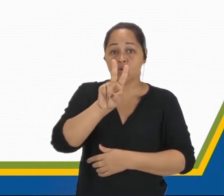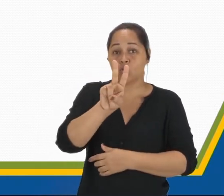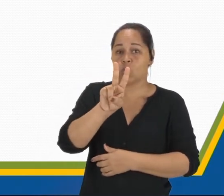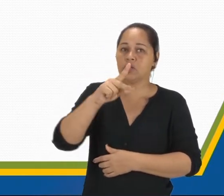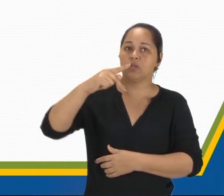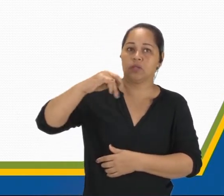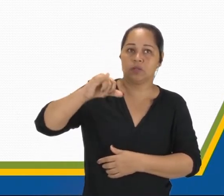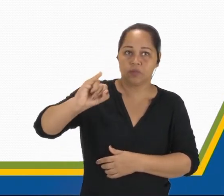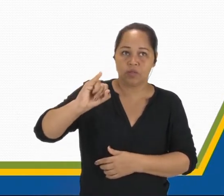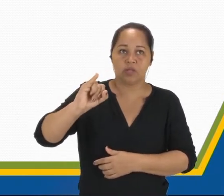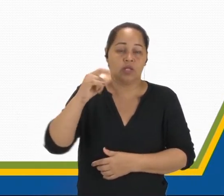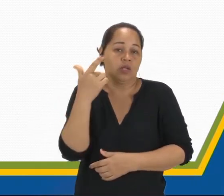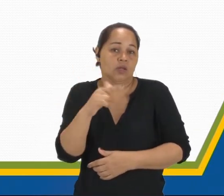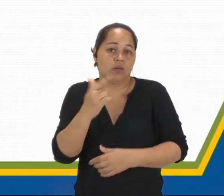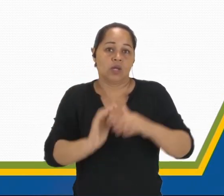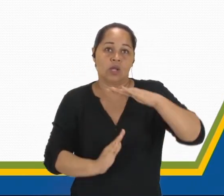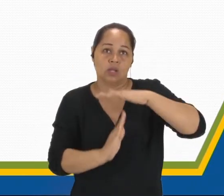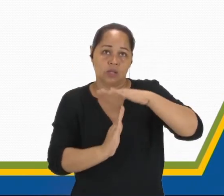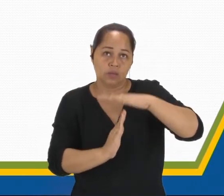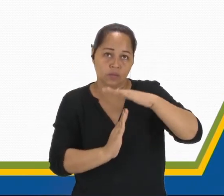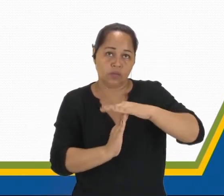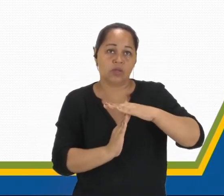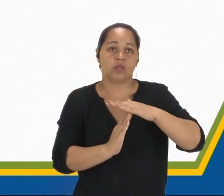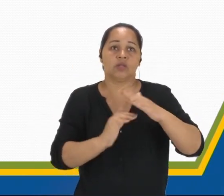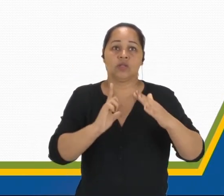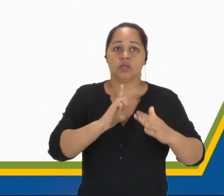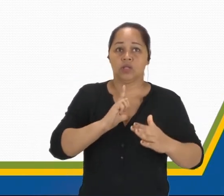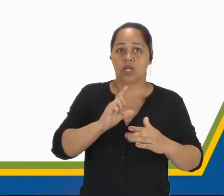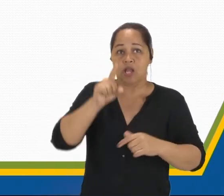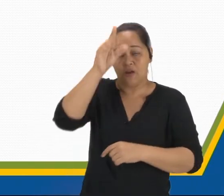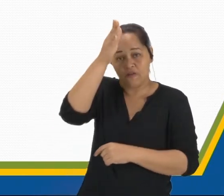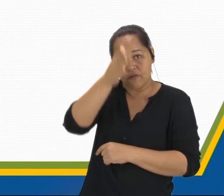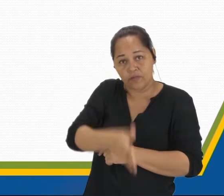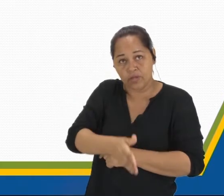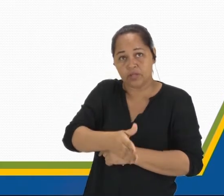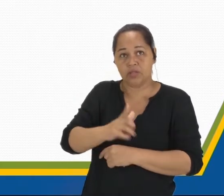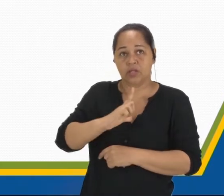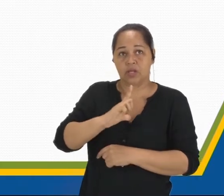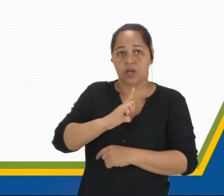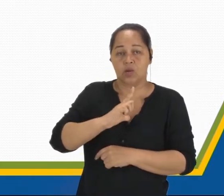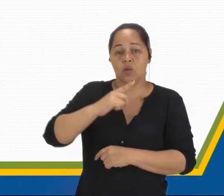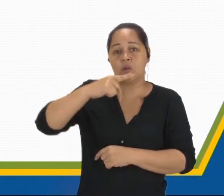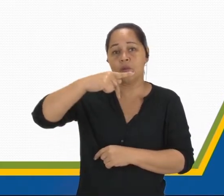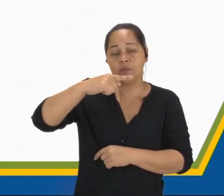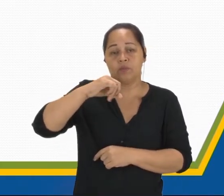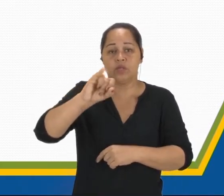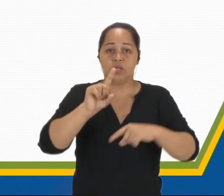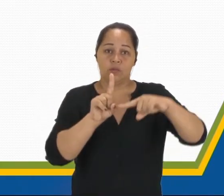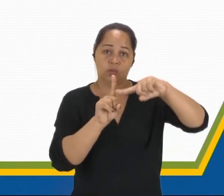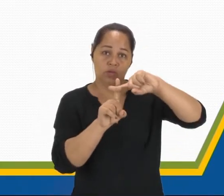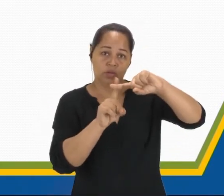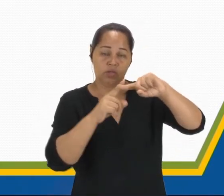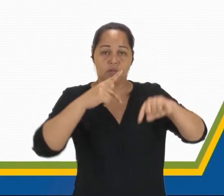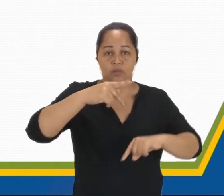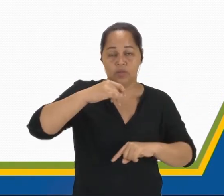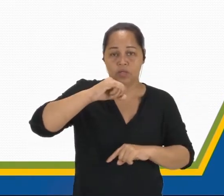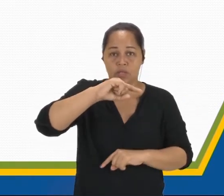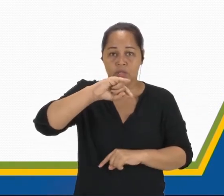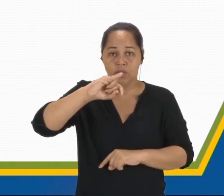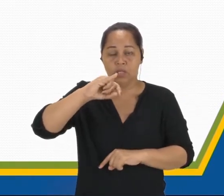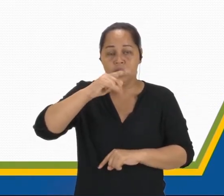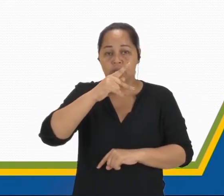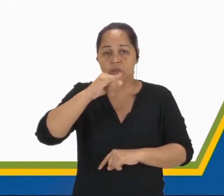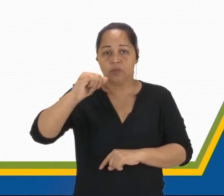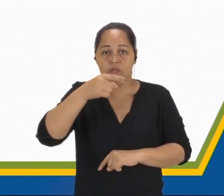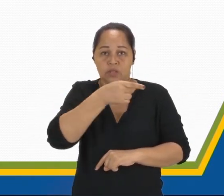por cosseno, tá? O domínio x pertence aos reais, tal que x não pode ser igual a π sobre 2 nem 3π sobre 2, tá? A imagem